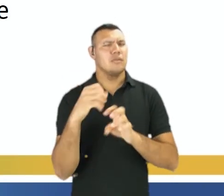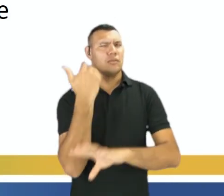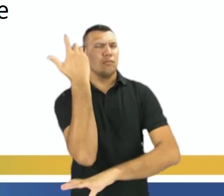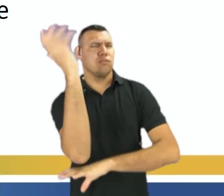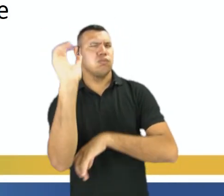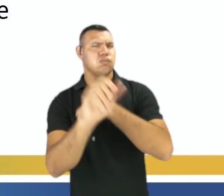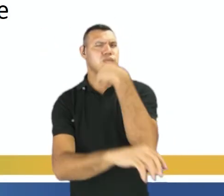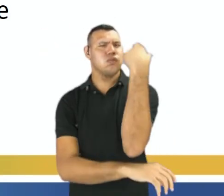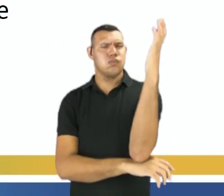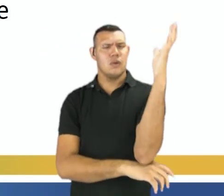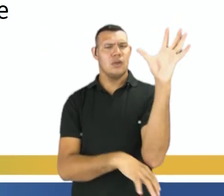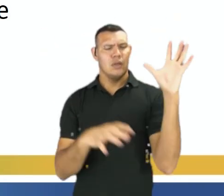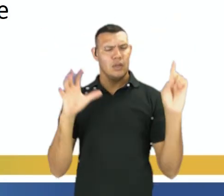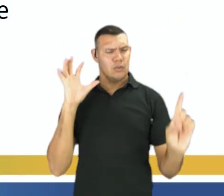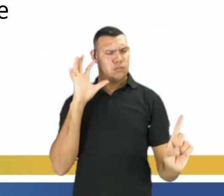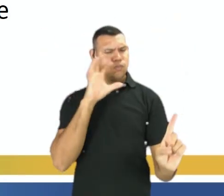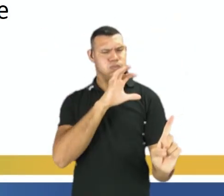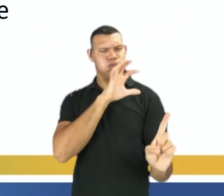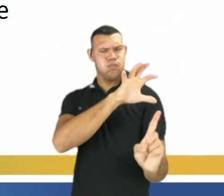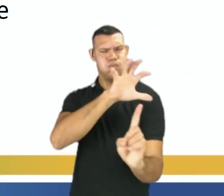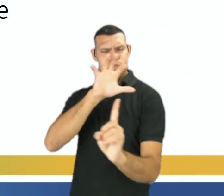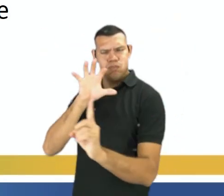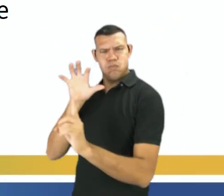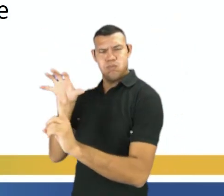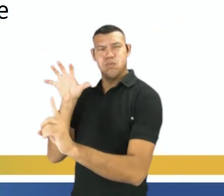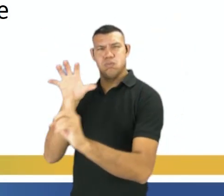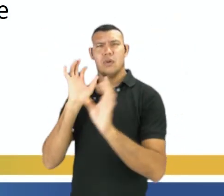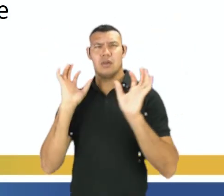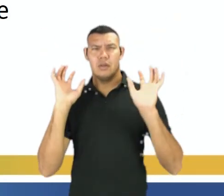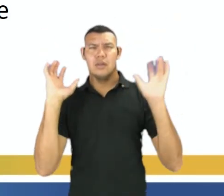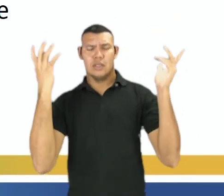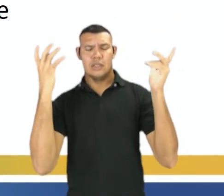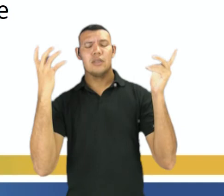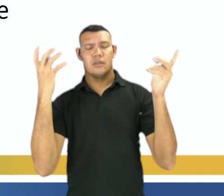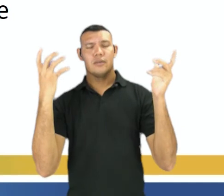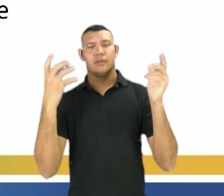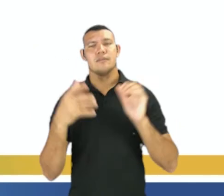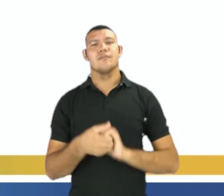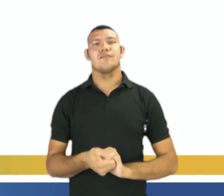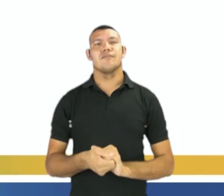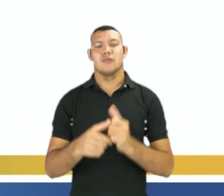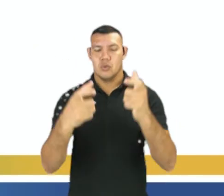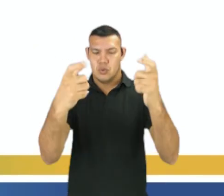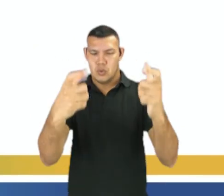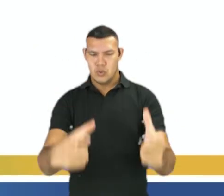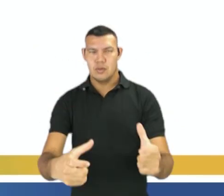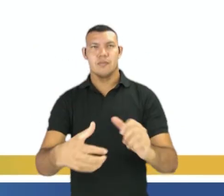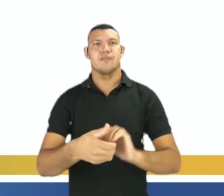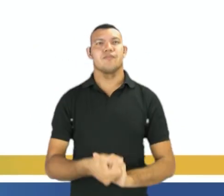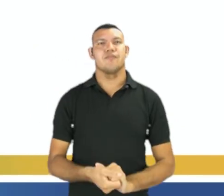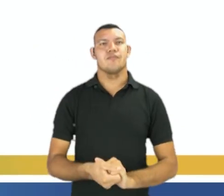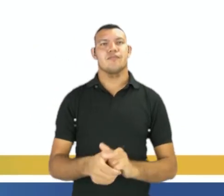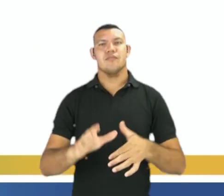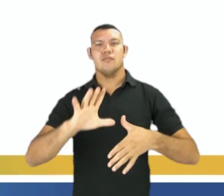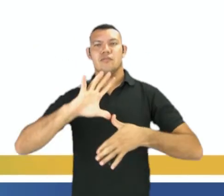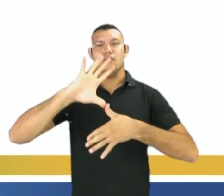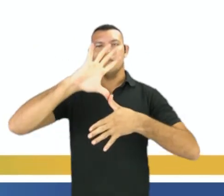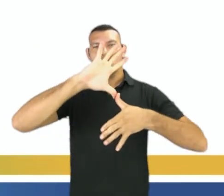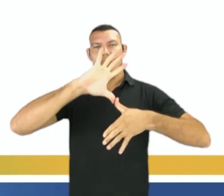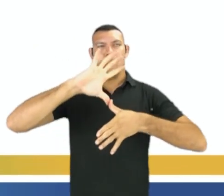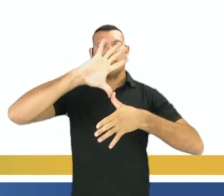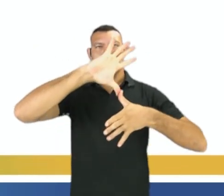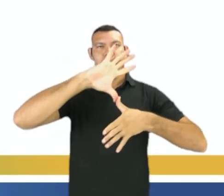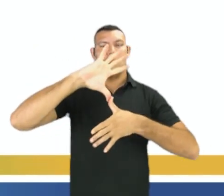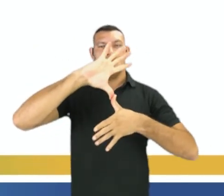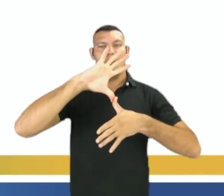exerce diretamente influência sobre todos os tipos climáticos de um determinado local. Aí nós temos essa imagem aí dos